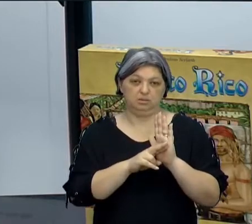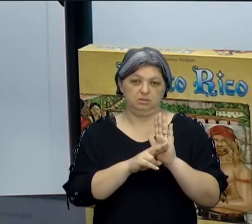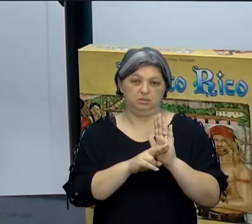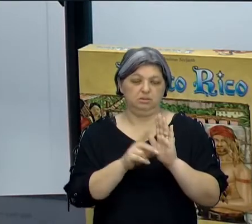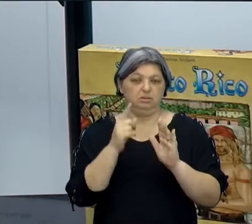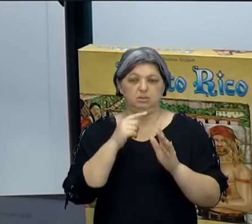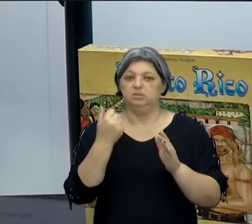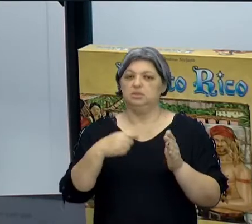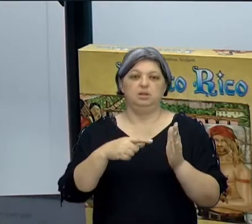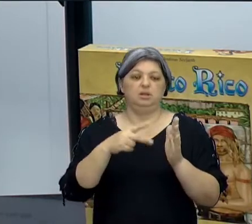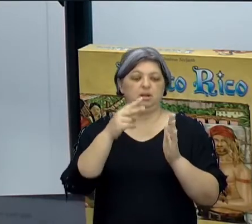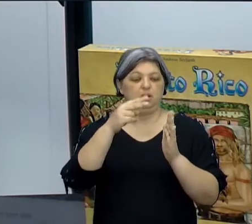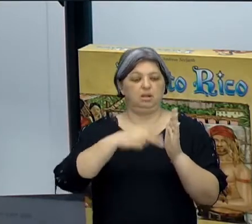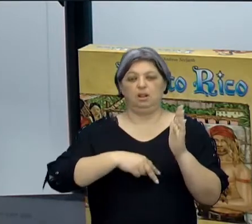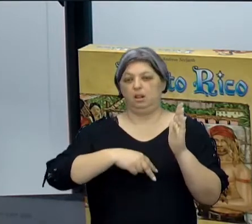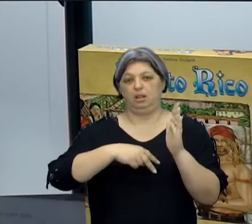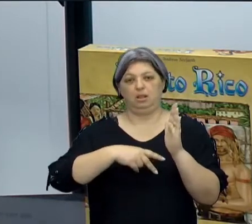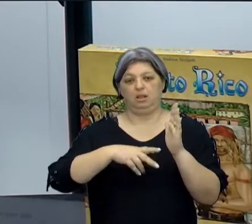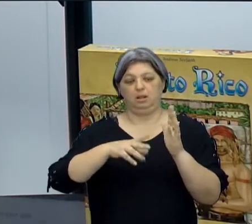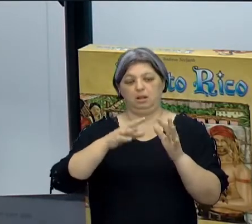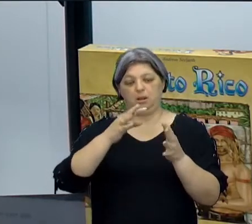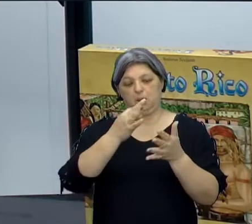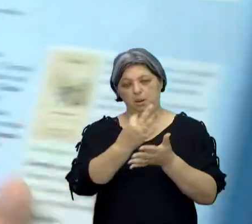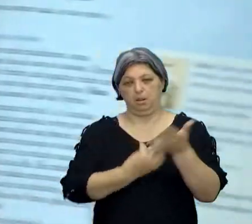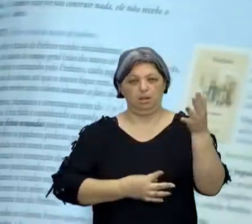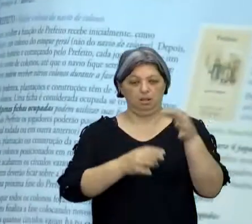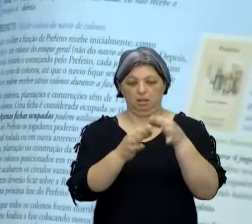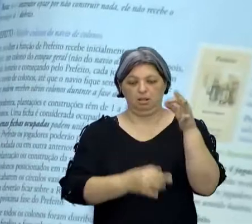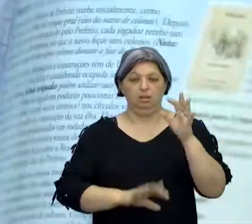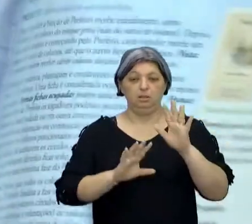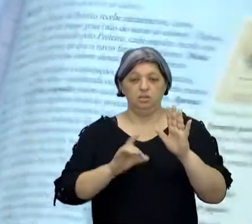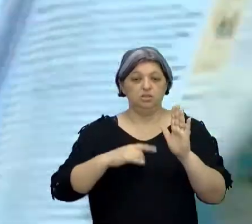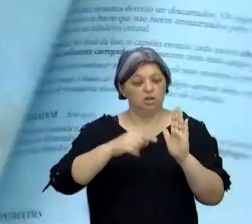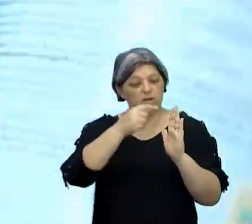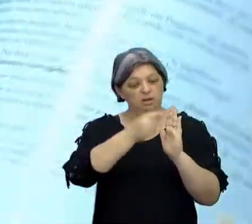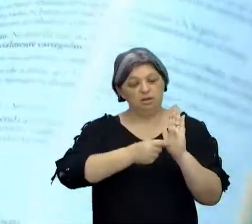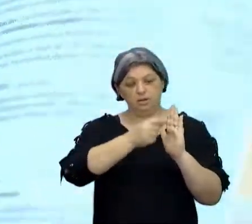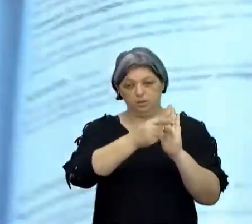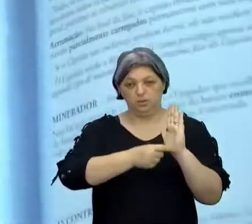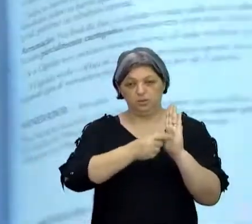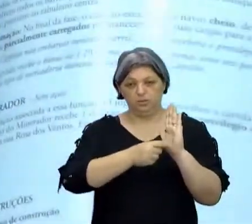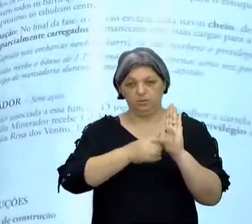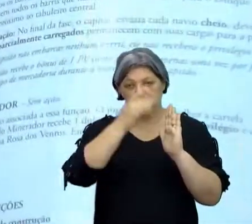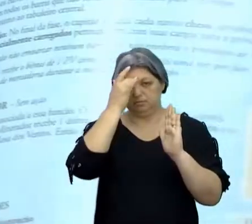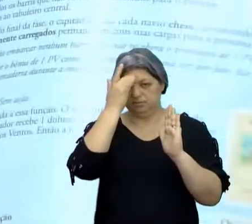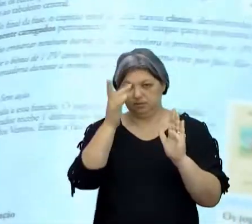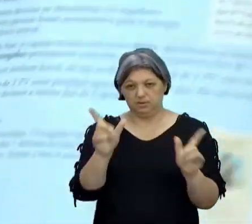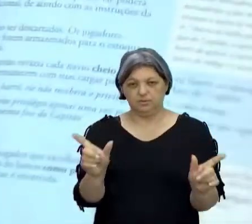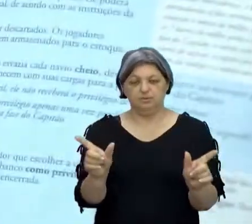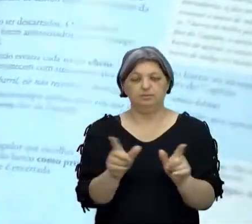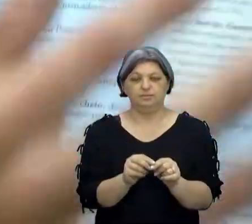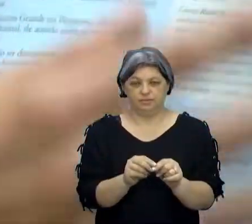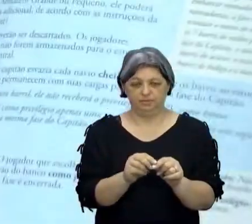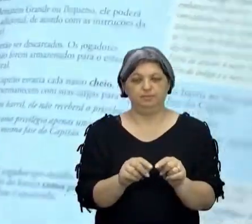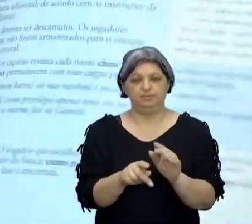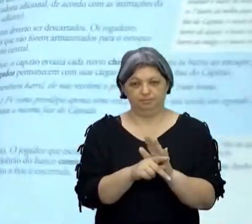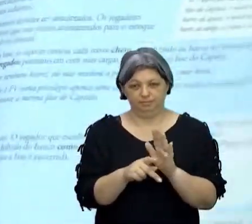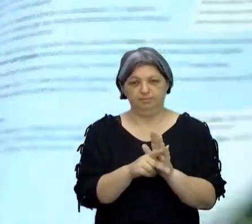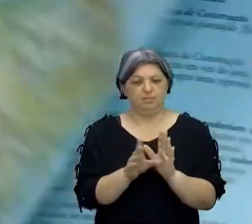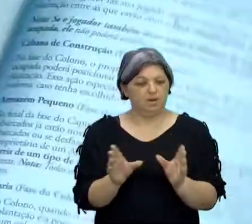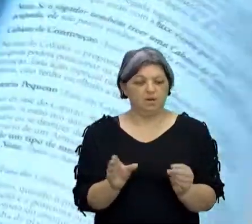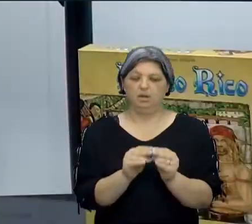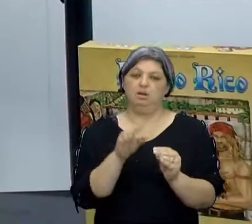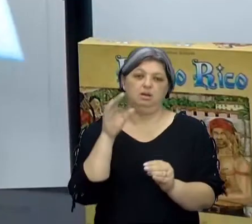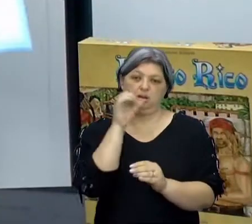precisar ler tudo o texto. Você pega, lê as colunas e isso vai fazer com que você lembre as regras sem precisar ficar